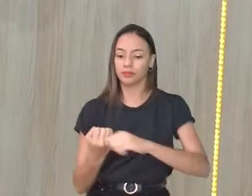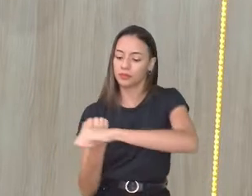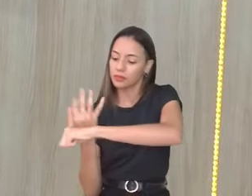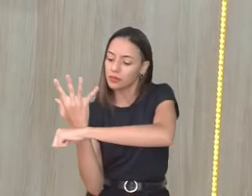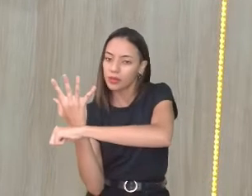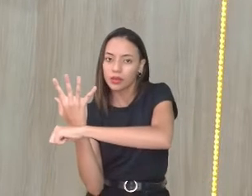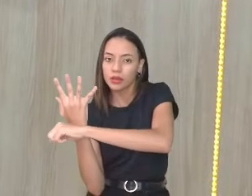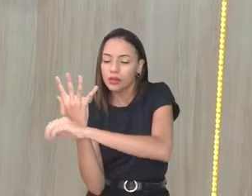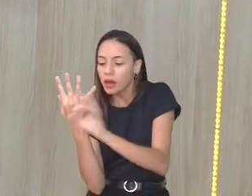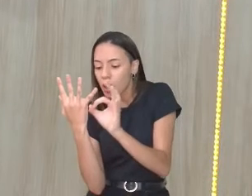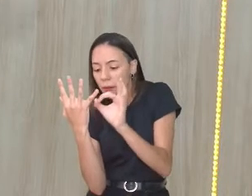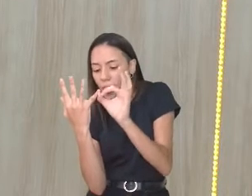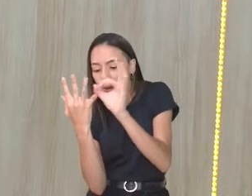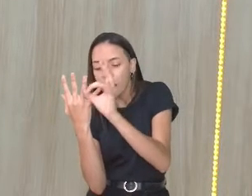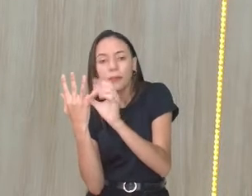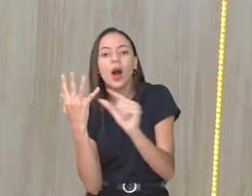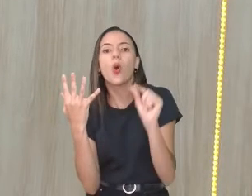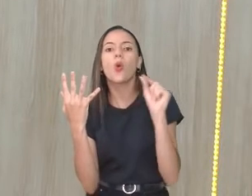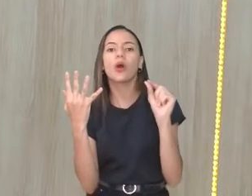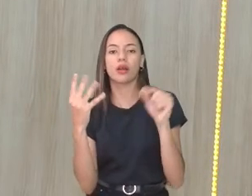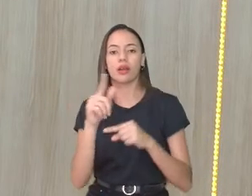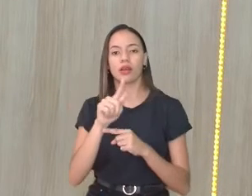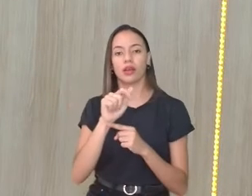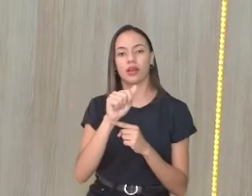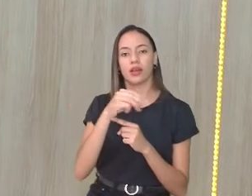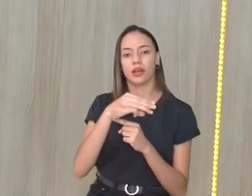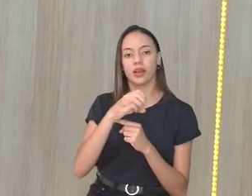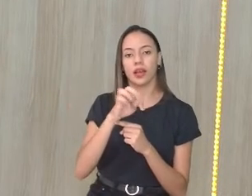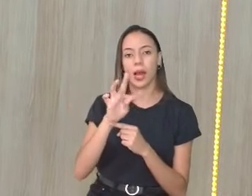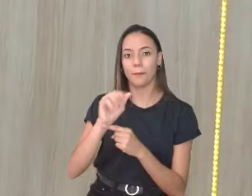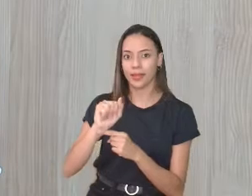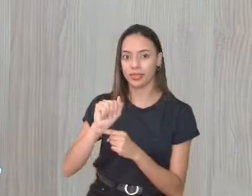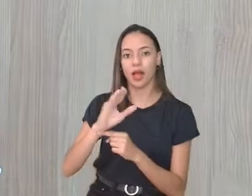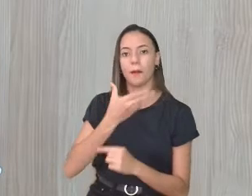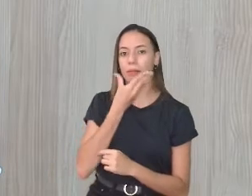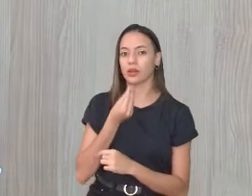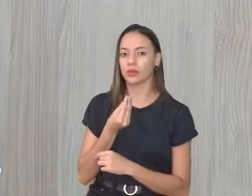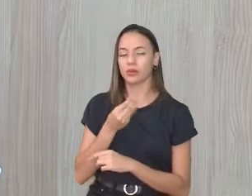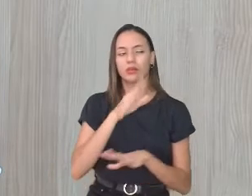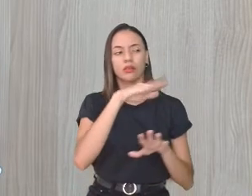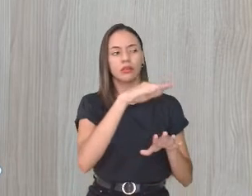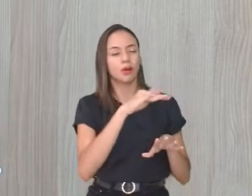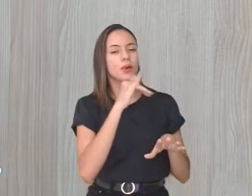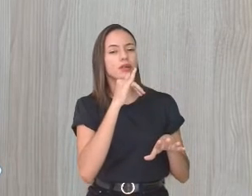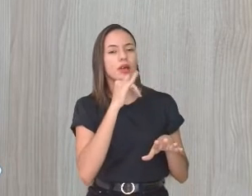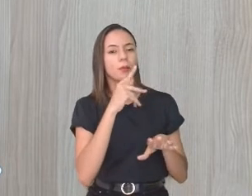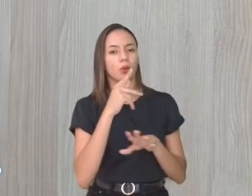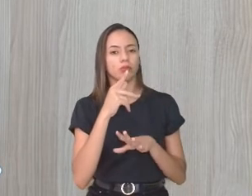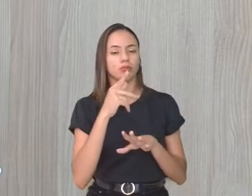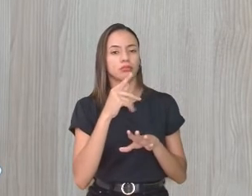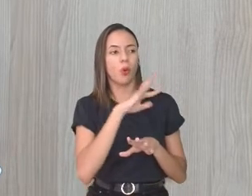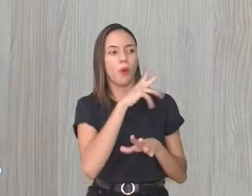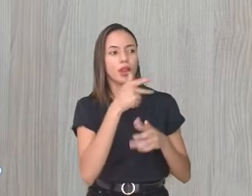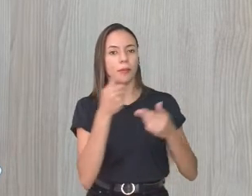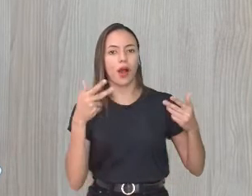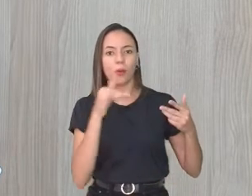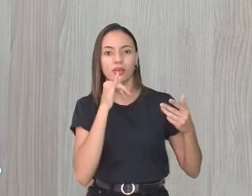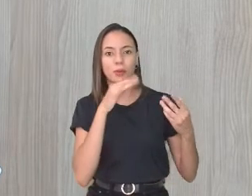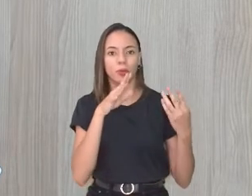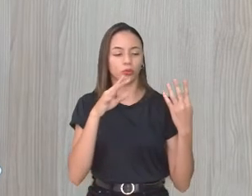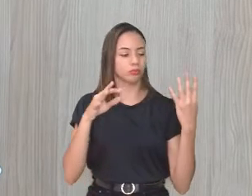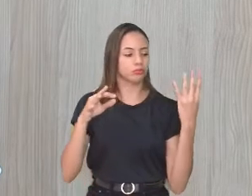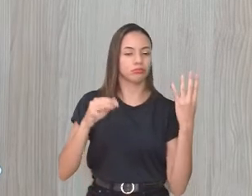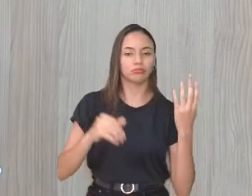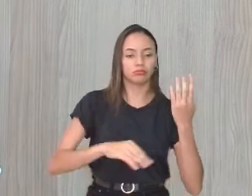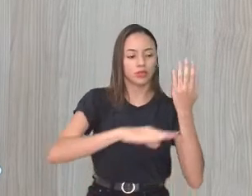quê? Vai ser o gameta masculino da flor. Sim, aí os bichinhos vêm, levam o Leva pólen o pólen. Ó a professora Viviane, gente, pra